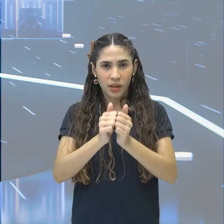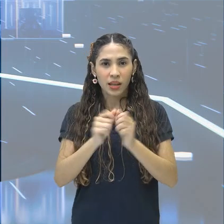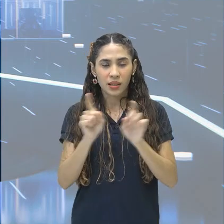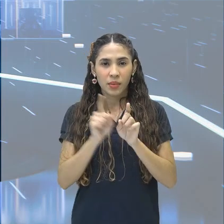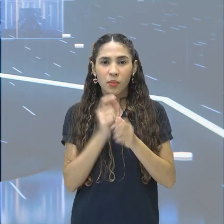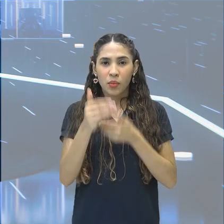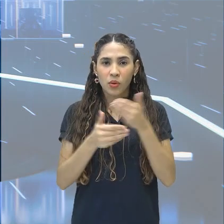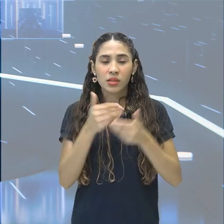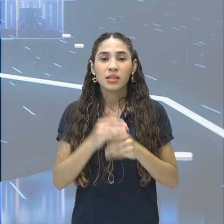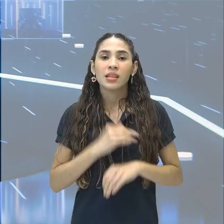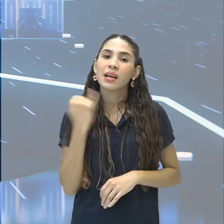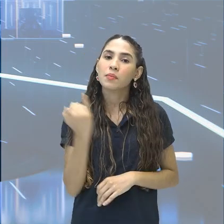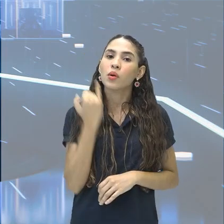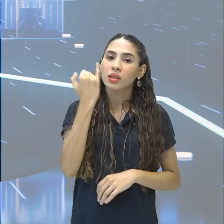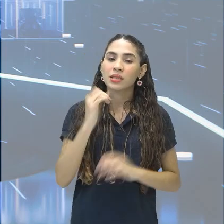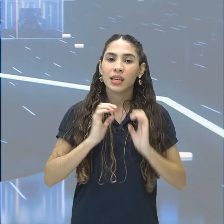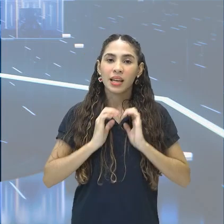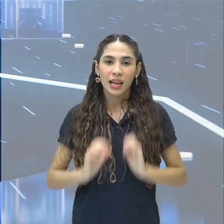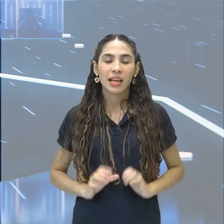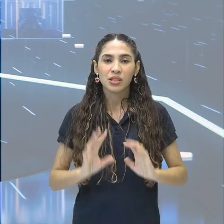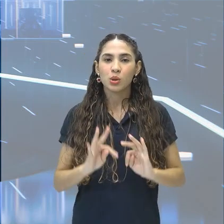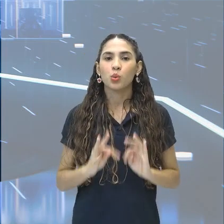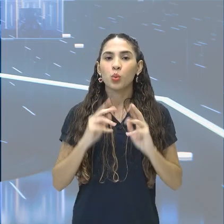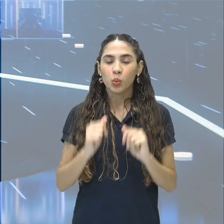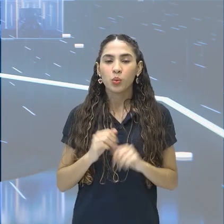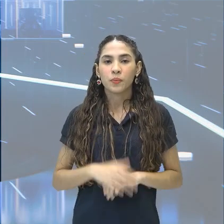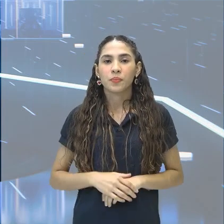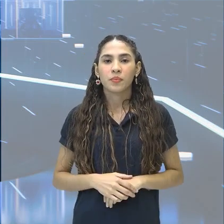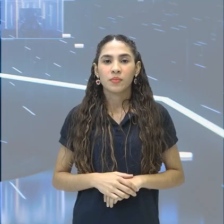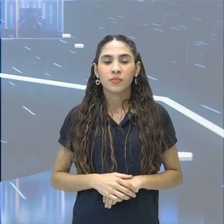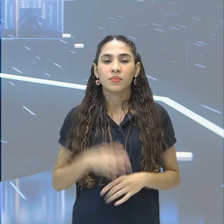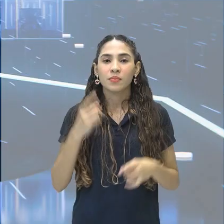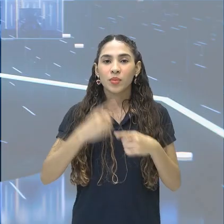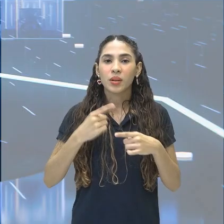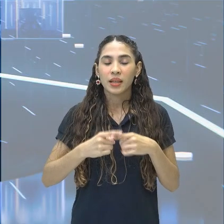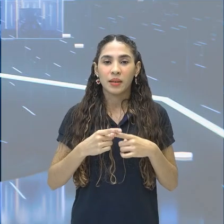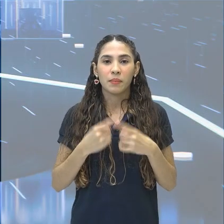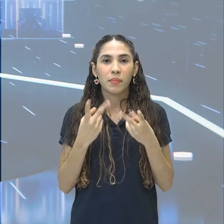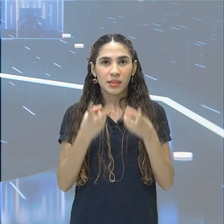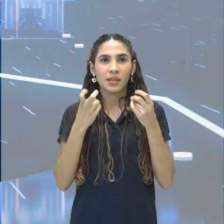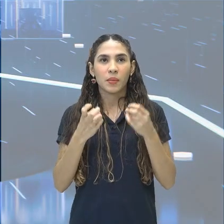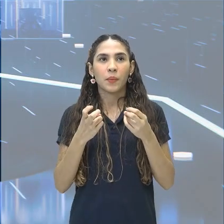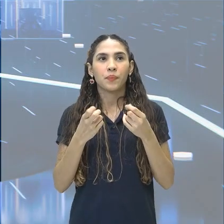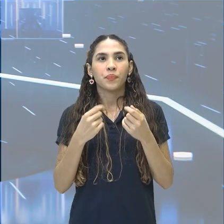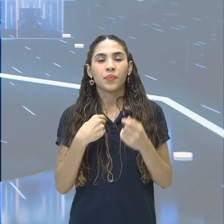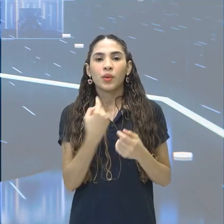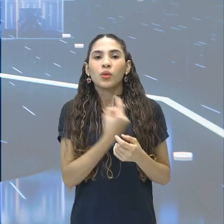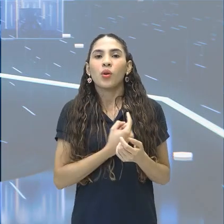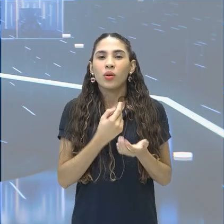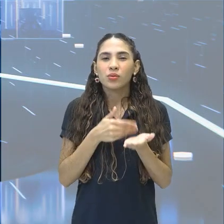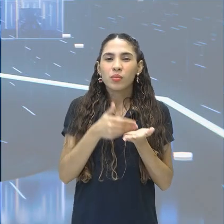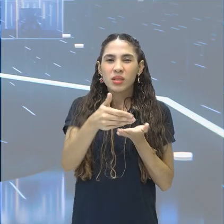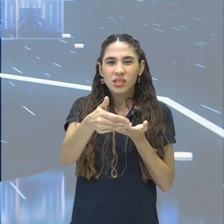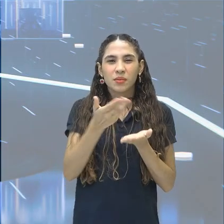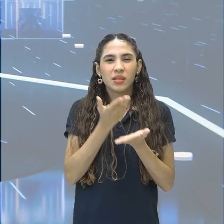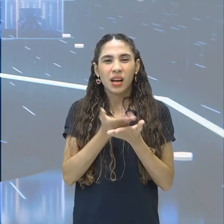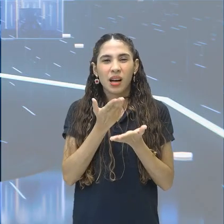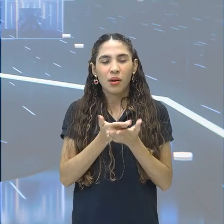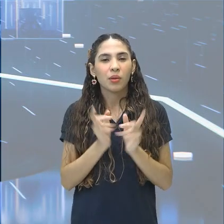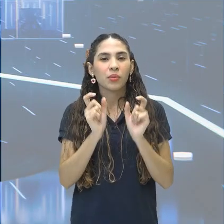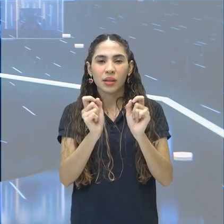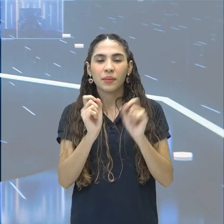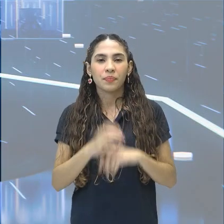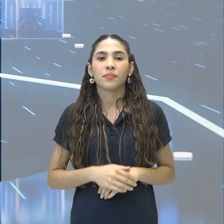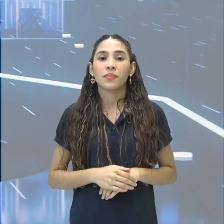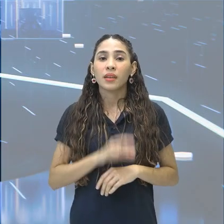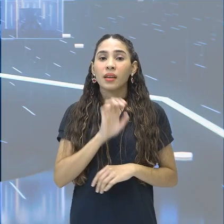esse processo? A importância da ética em tudo isso daí? Porque, vejam bem, nós falamos, no início dessa revisão, nós